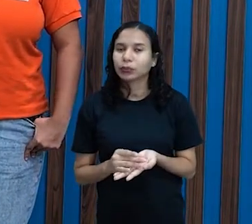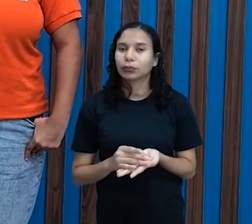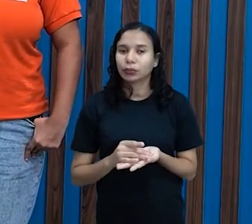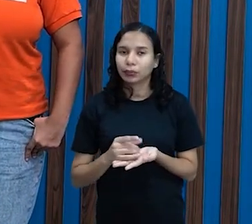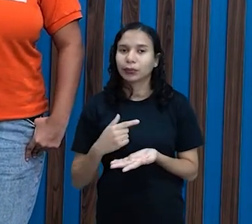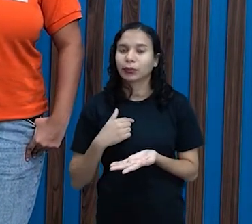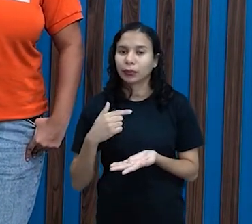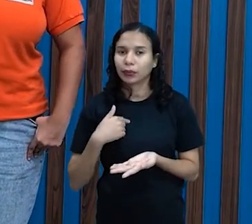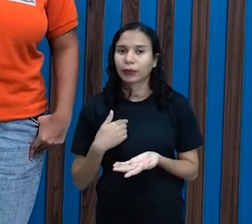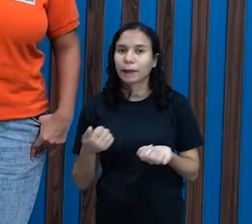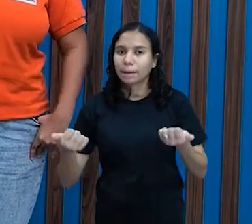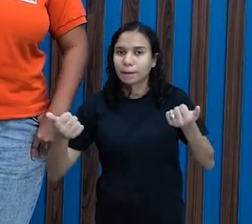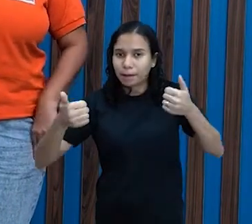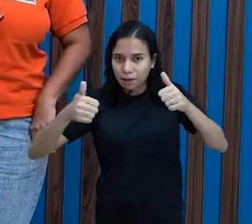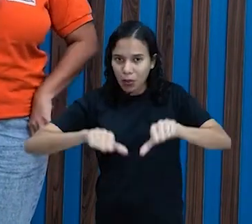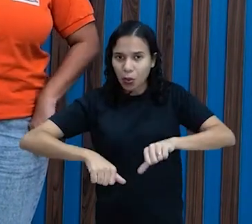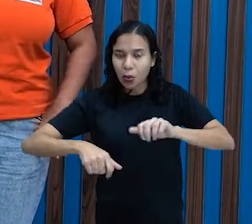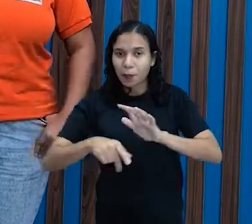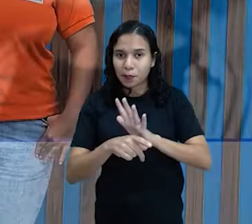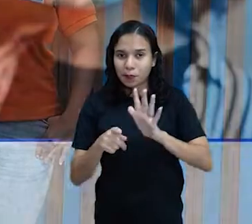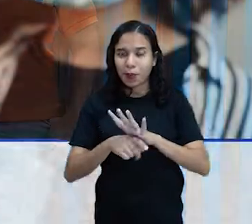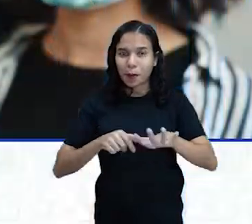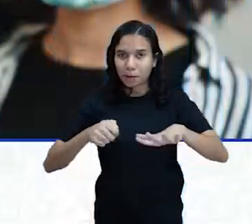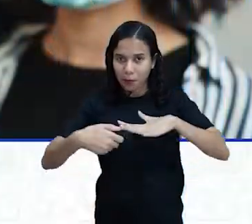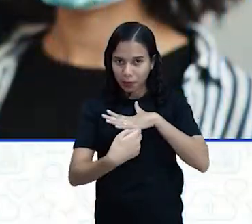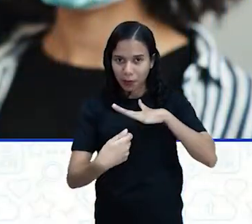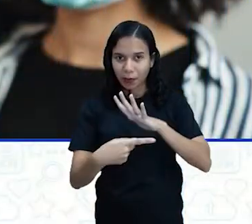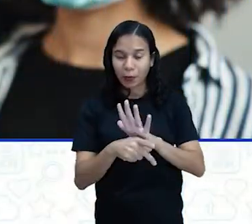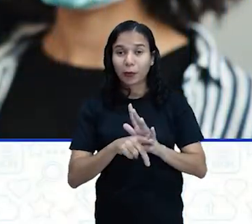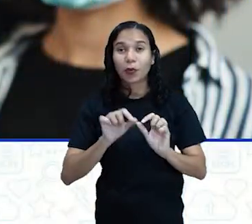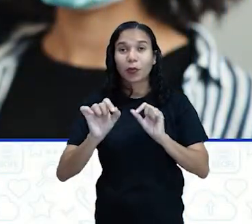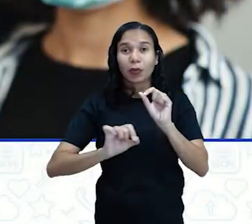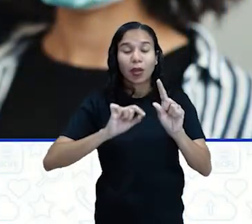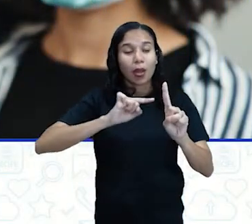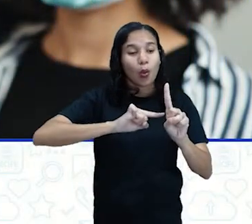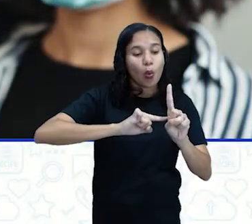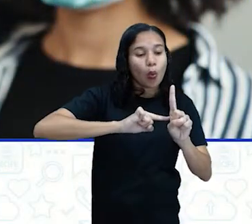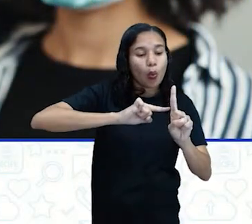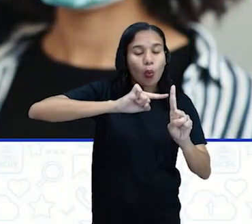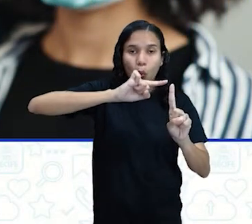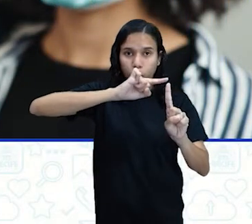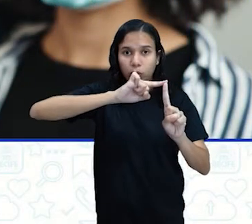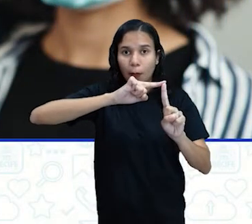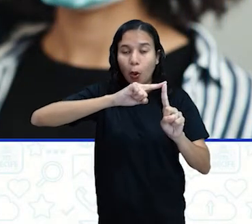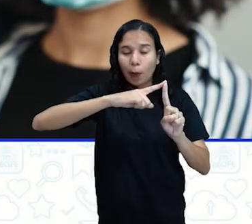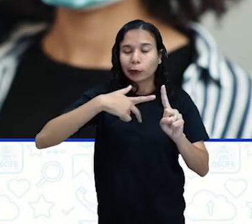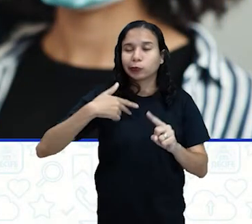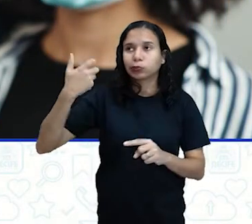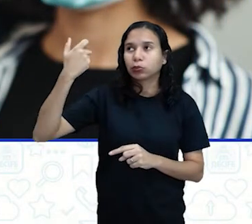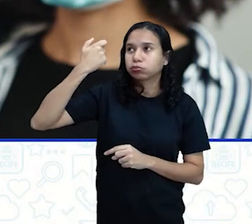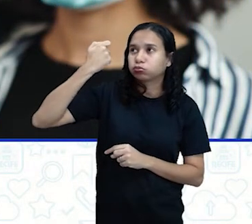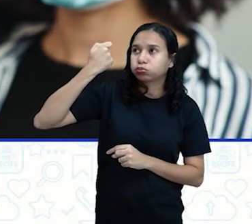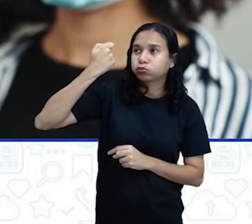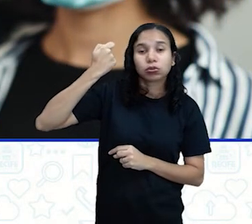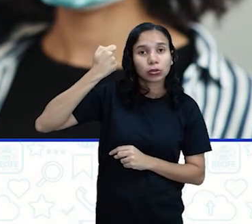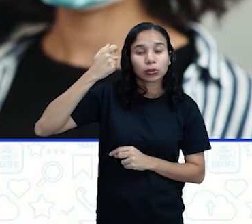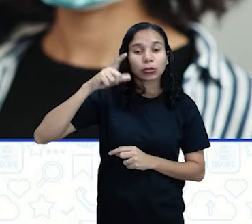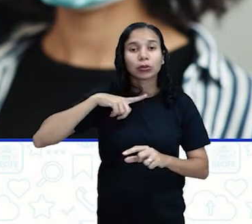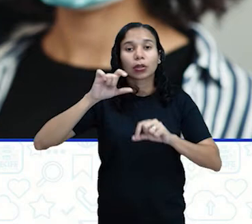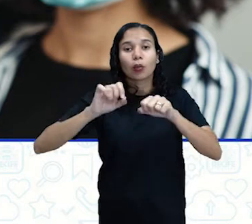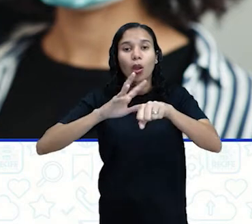eu acho que mais pegou. Acho que foi a fake news que mais pegou na pandemia, que é: termômetros infravermelhos